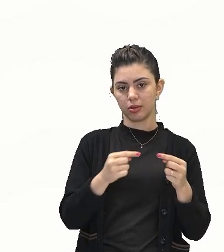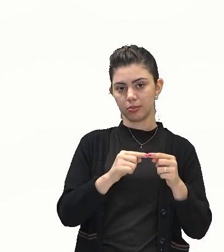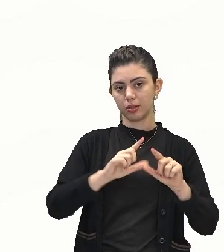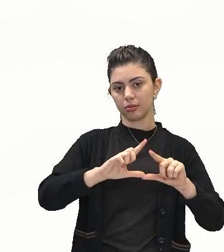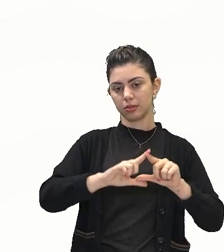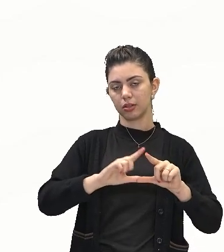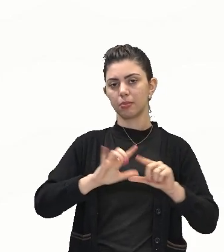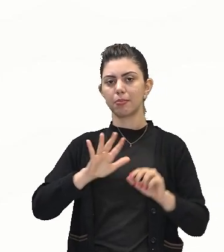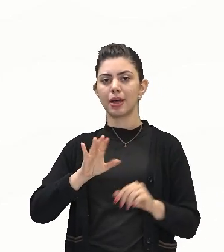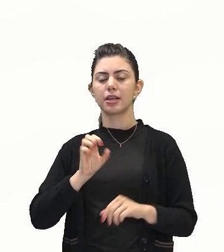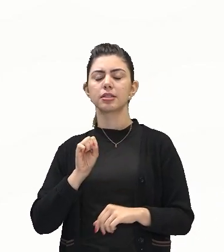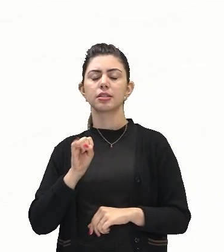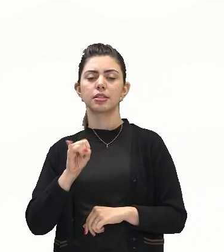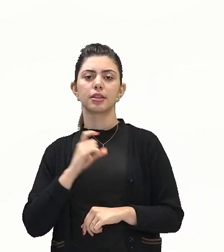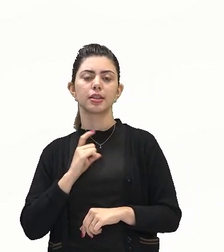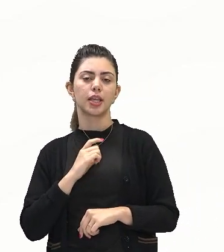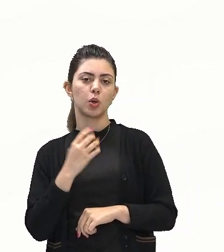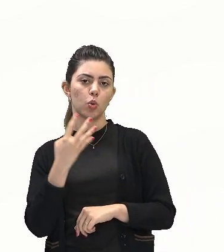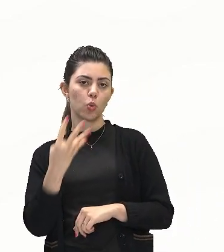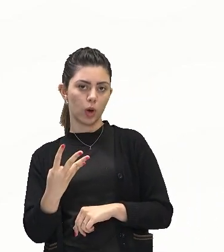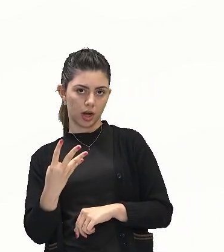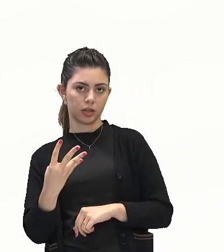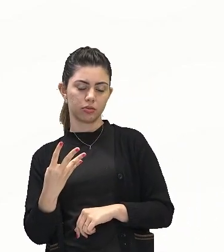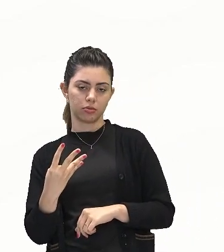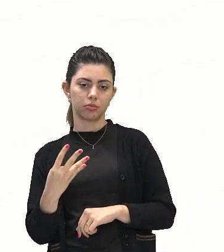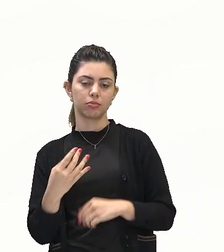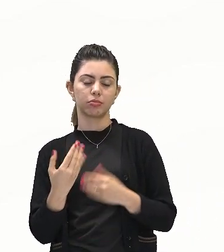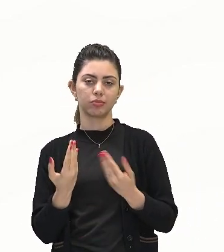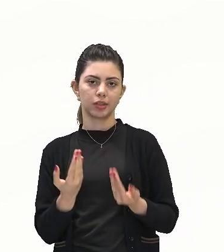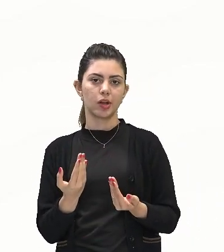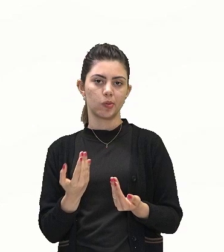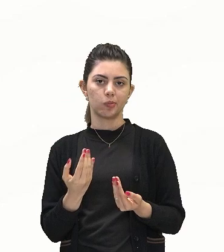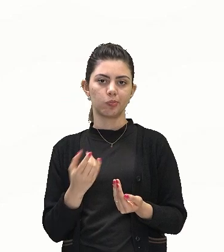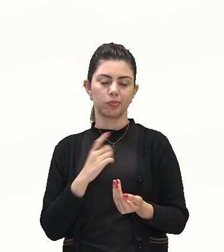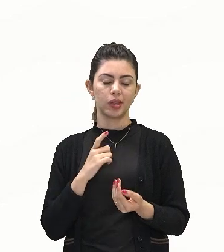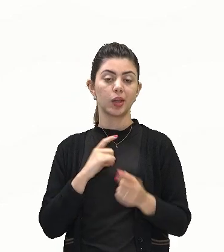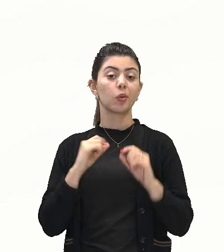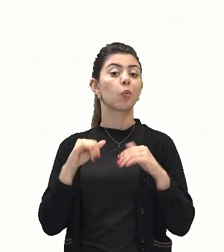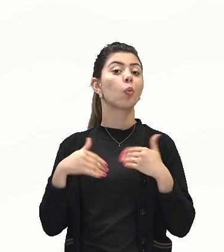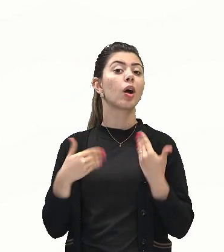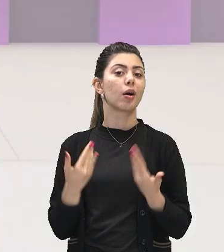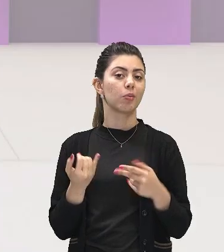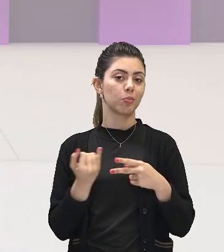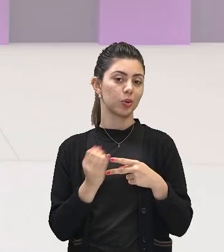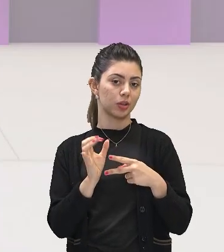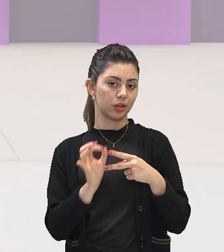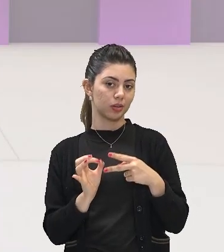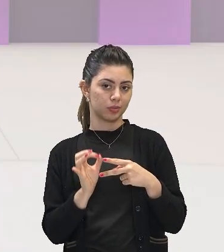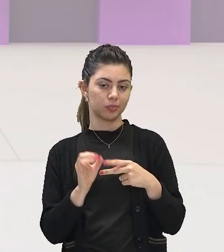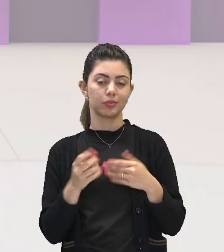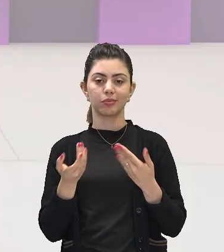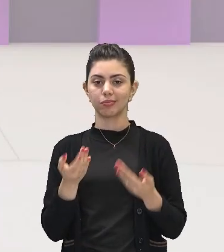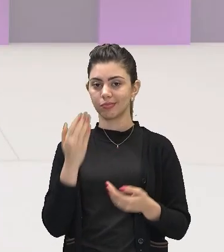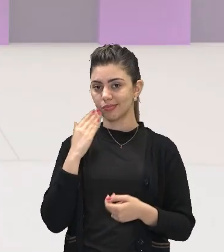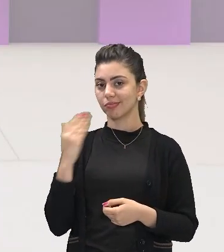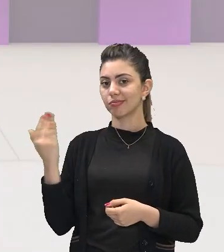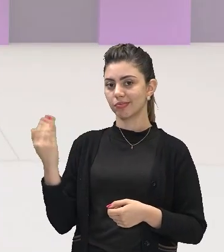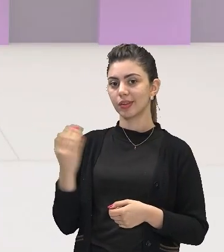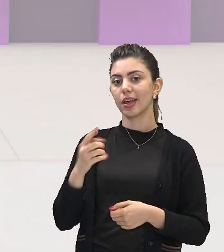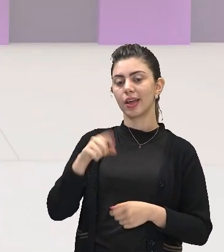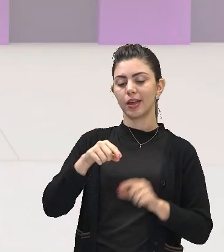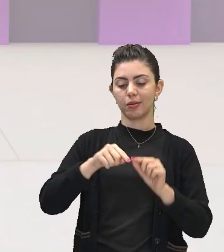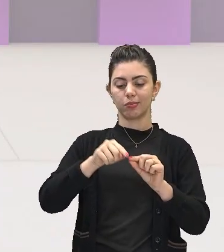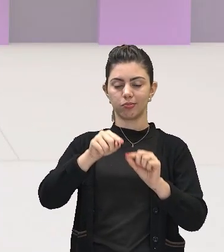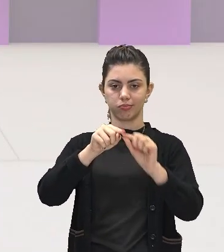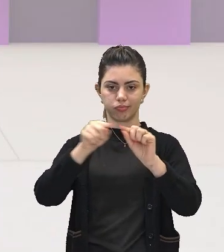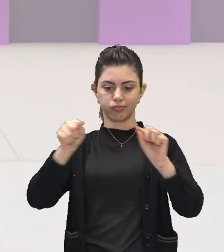lados, né? O nosso polígono regular, que possui 4 lados, qual é? O quadrado, né? Observe